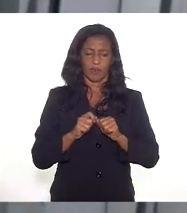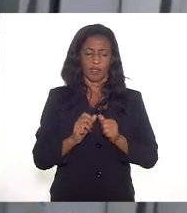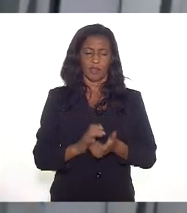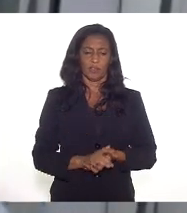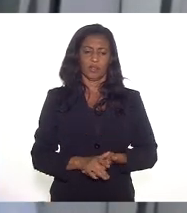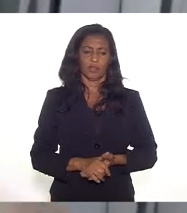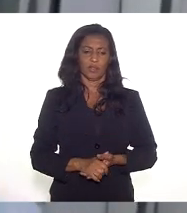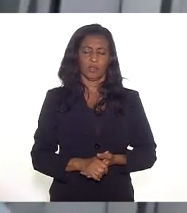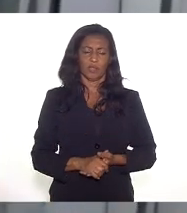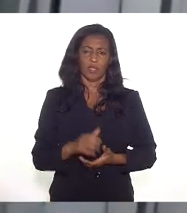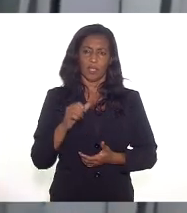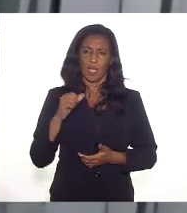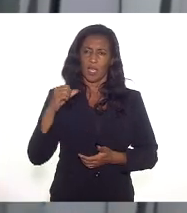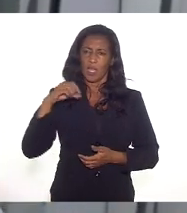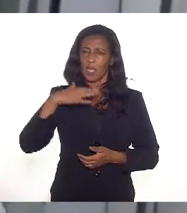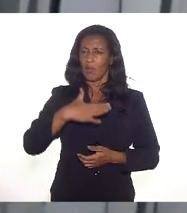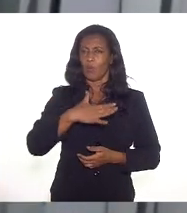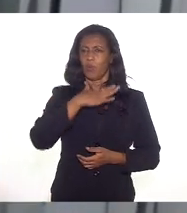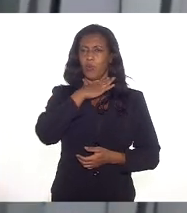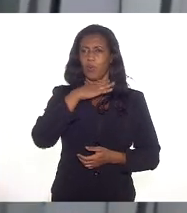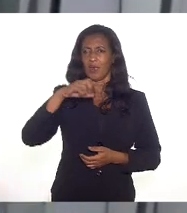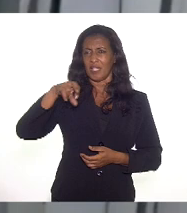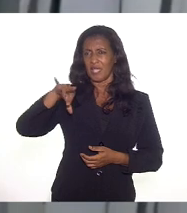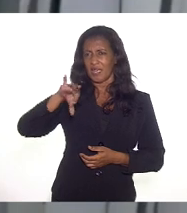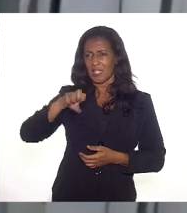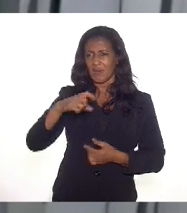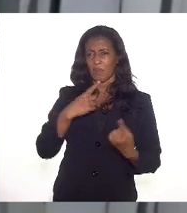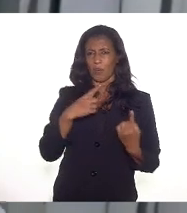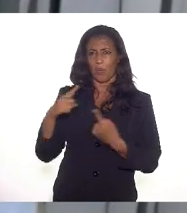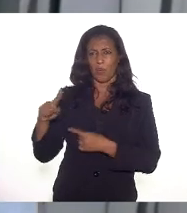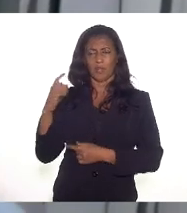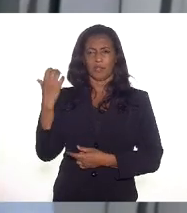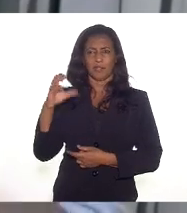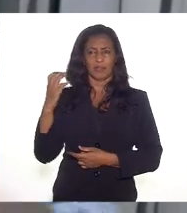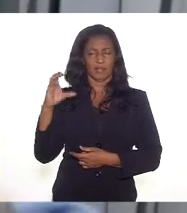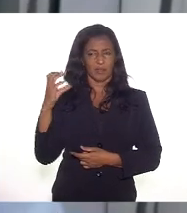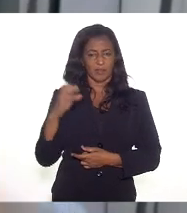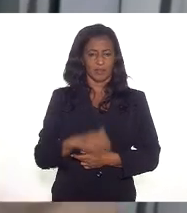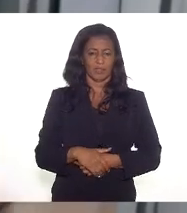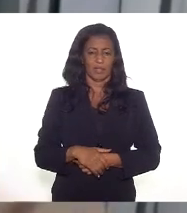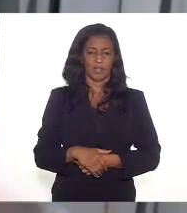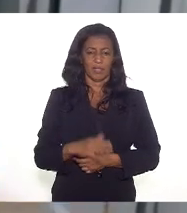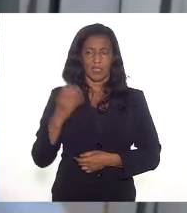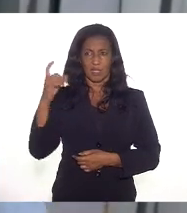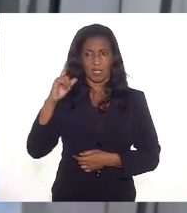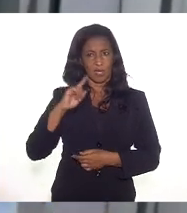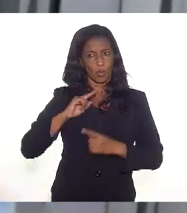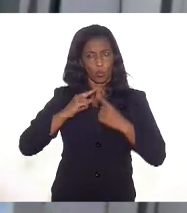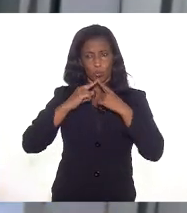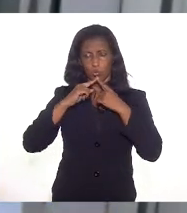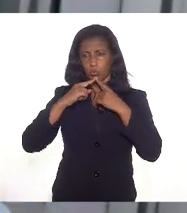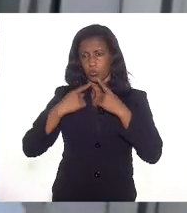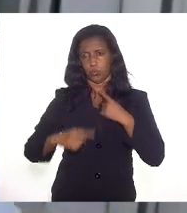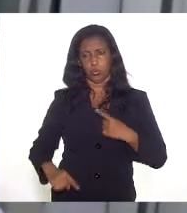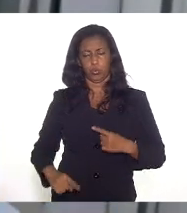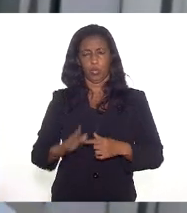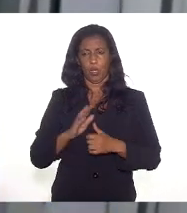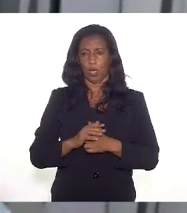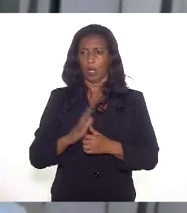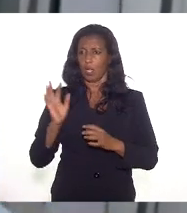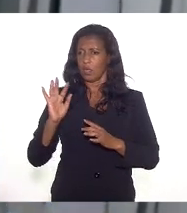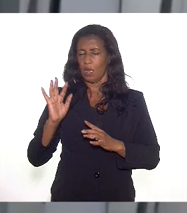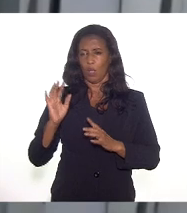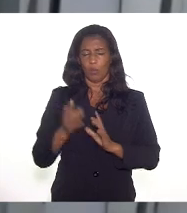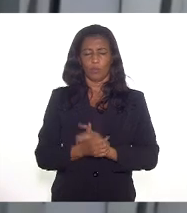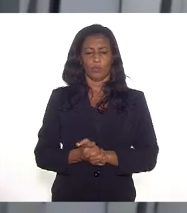comete criminosamente, que a negação da ciência não é só um discurso, não tem apenas um